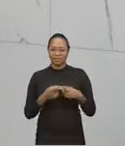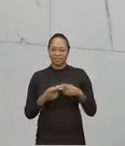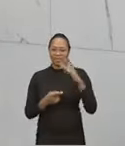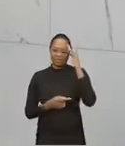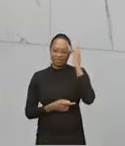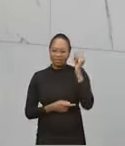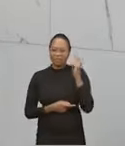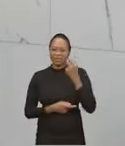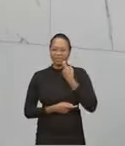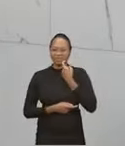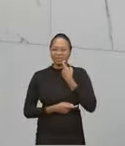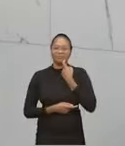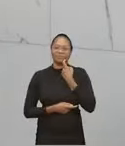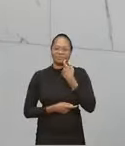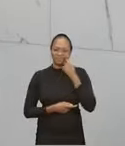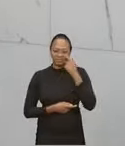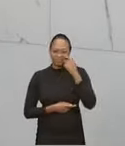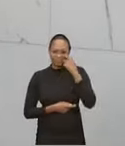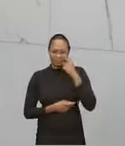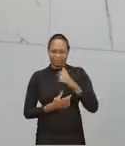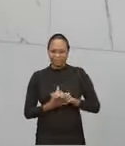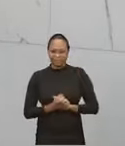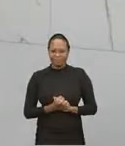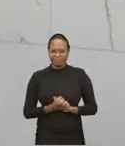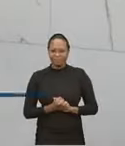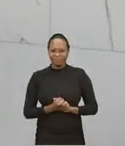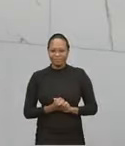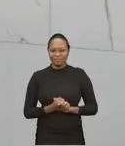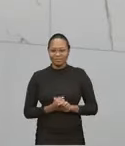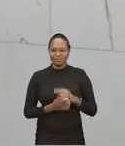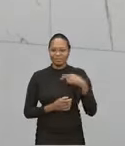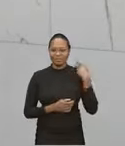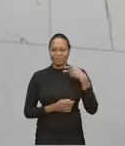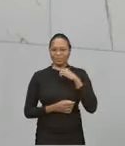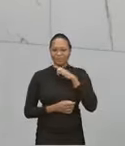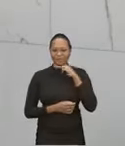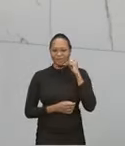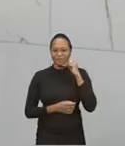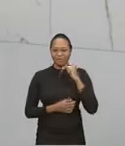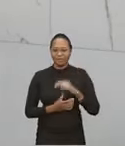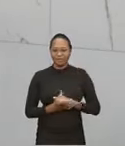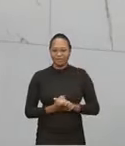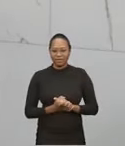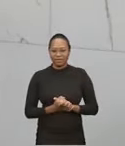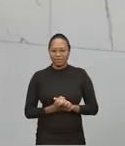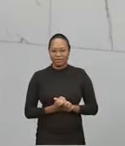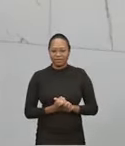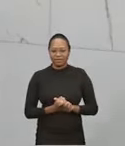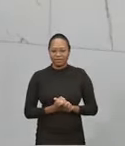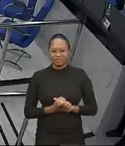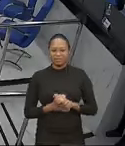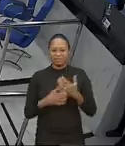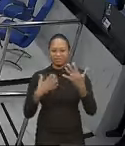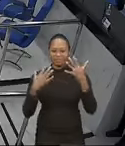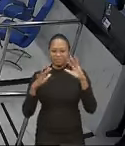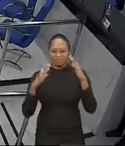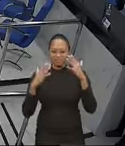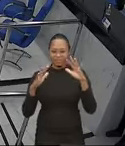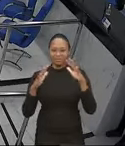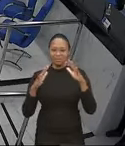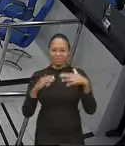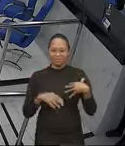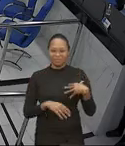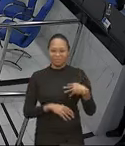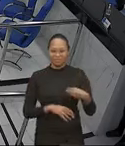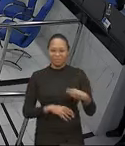sexta-feira. Eu vou passar a palavra aqui que Niltinho quer fazer a sua contribuição. Eu quero contribuir com a Vossa Excelência, parabenizar o filho da